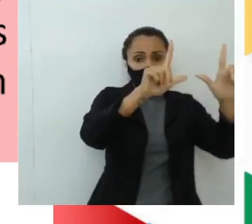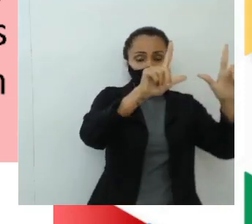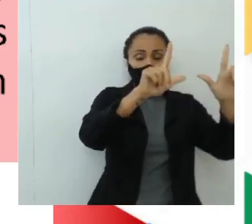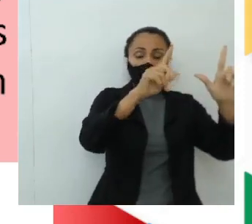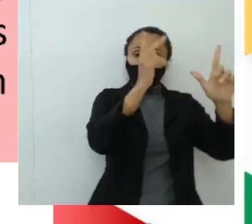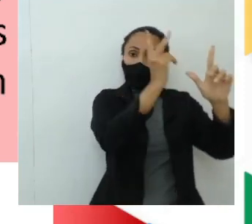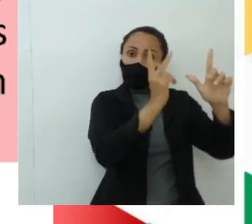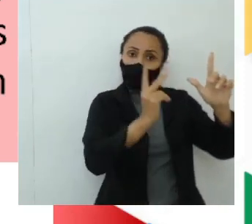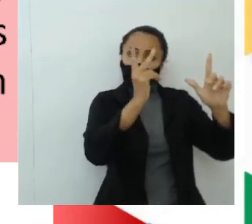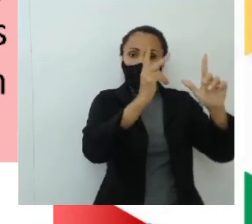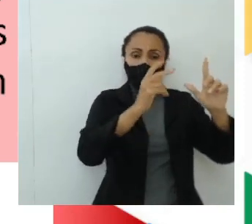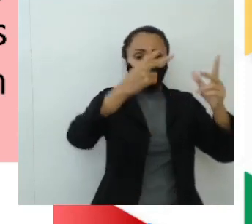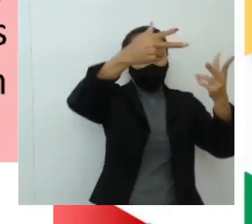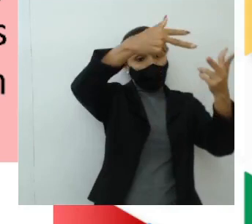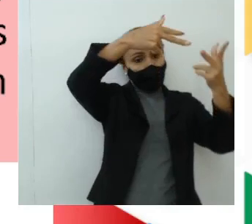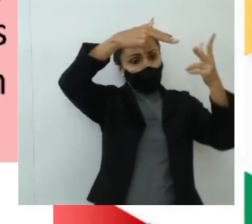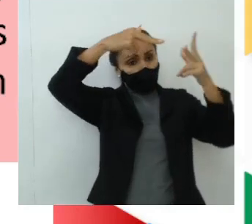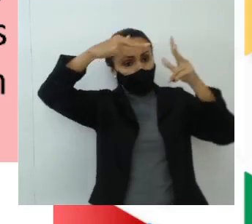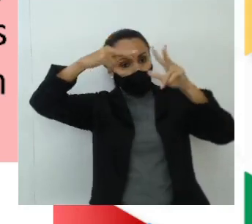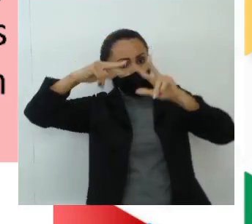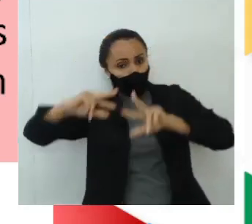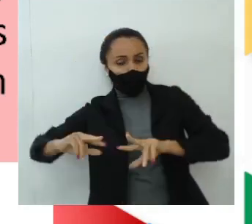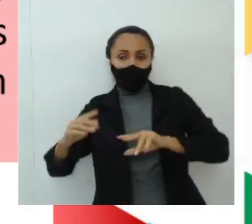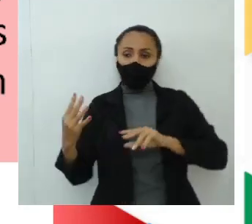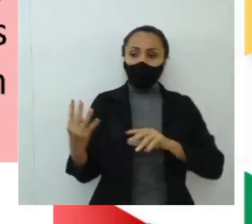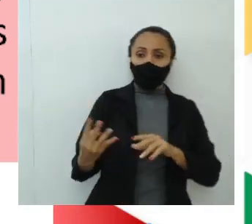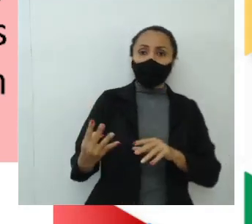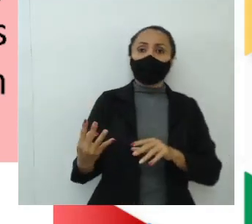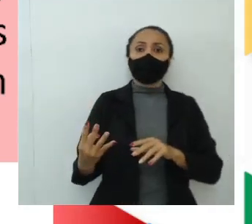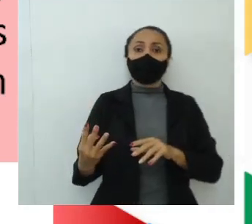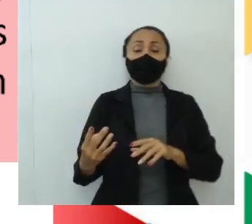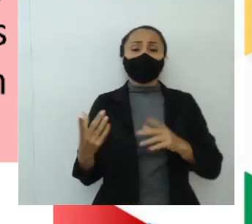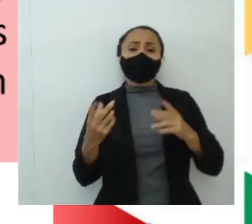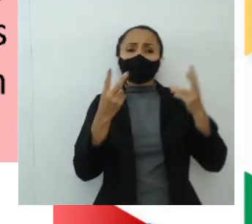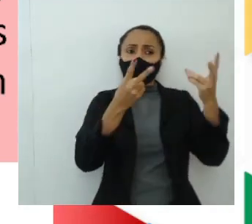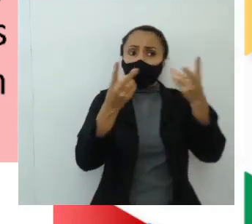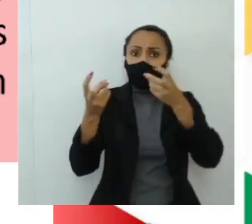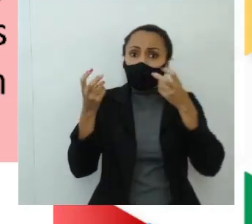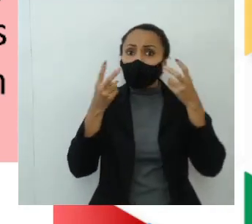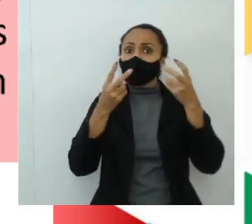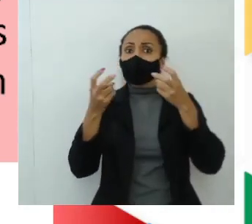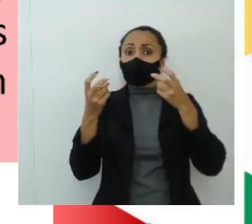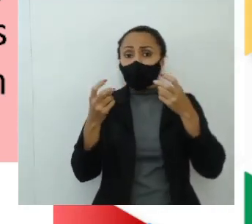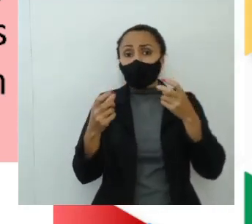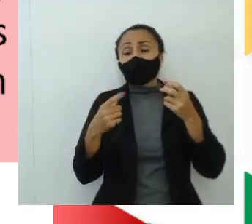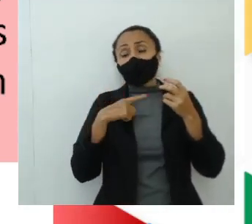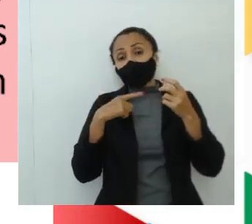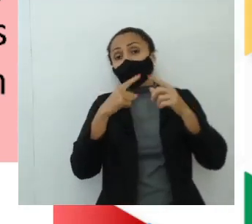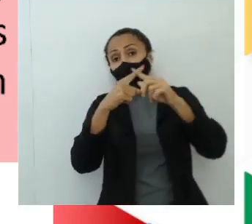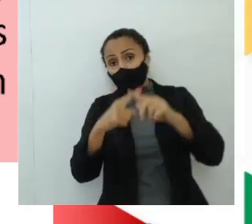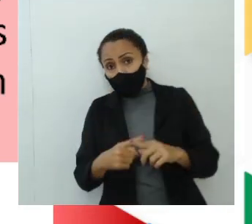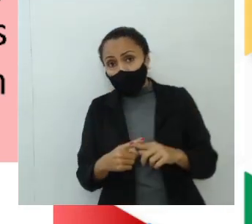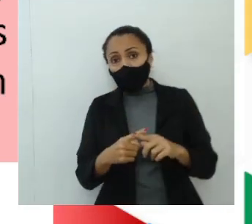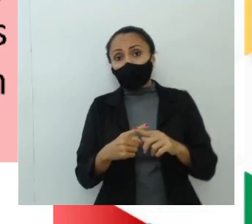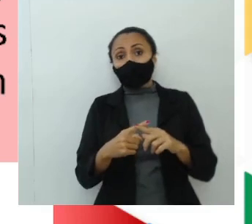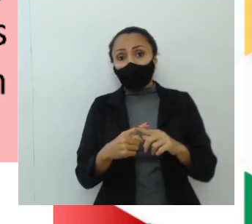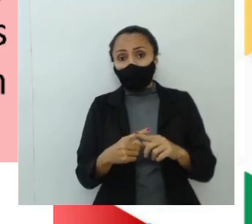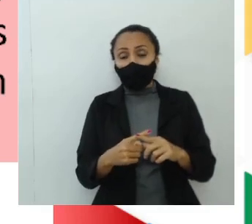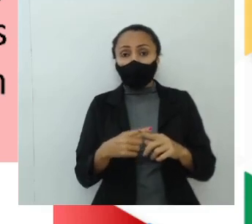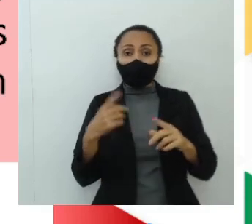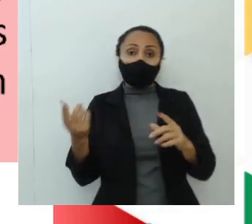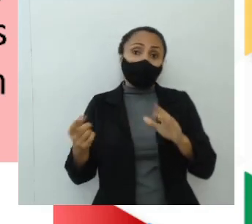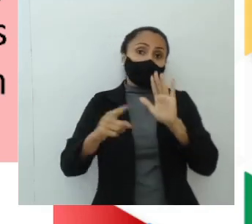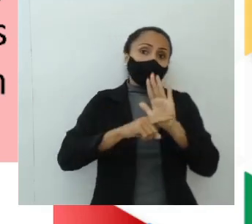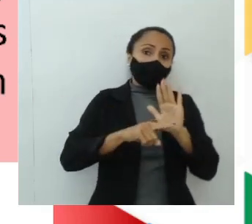e transporta ela para o quarto quadrante. Você vai perceber que tem que multiplicar por um número negativo